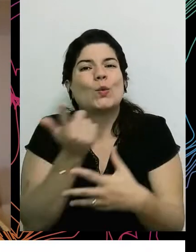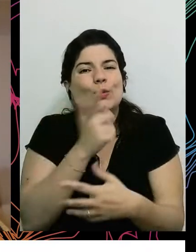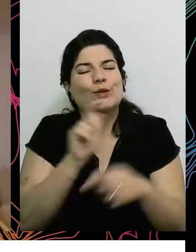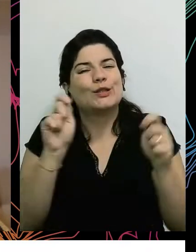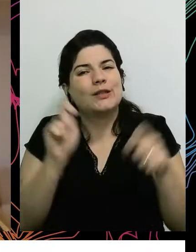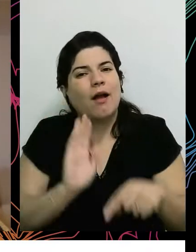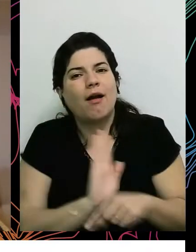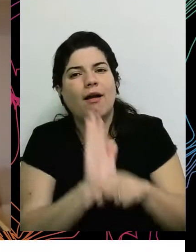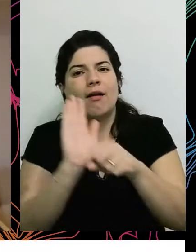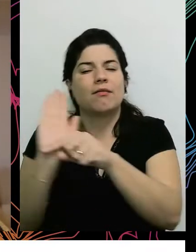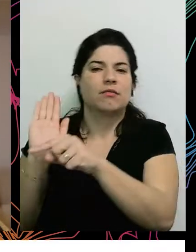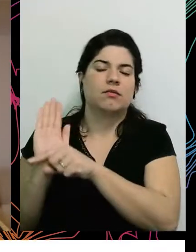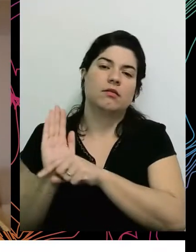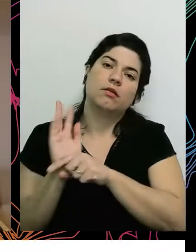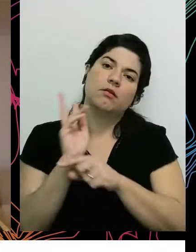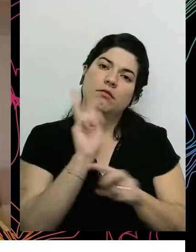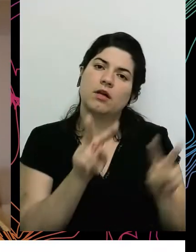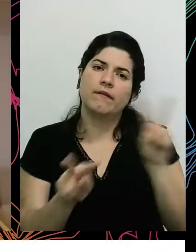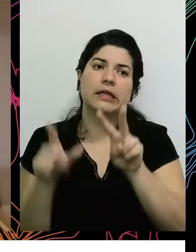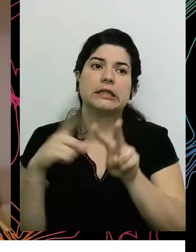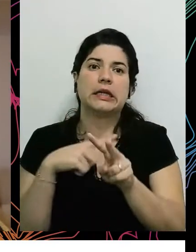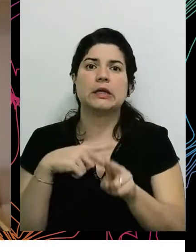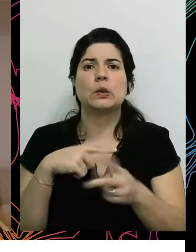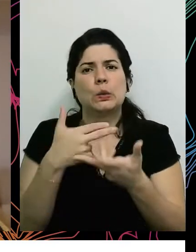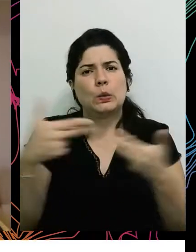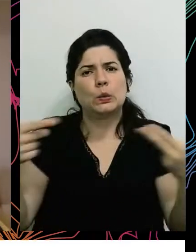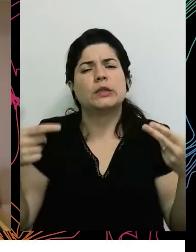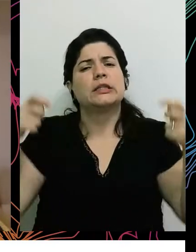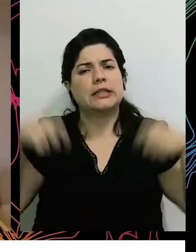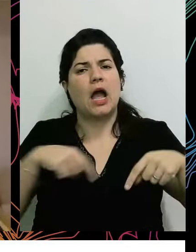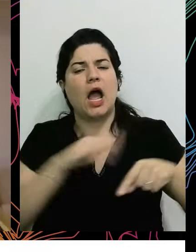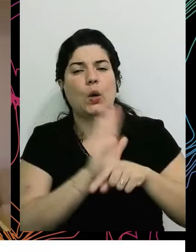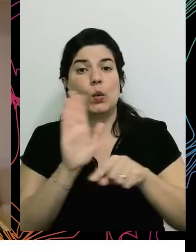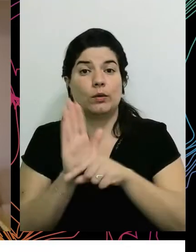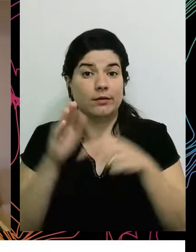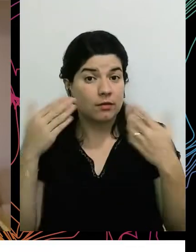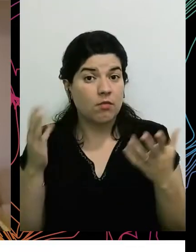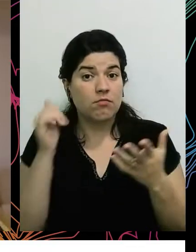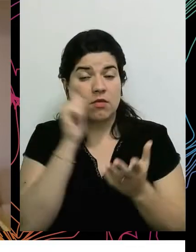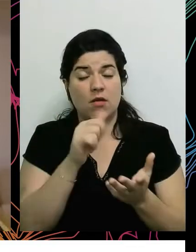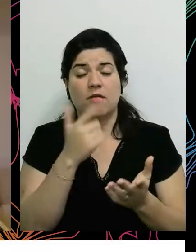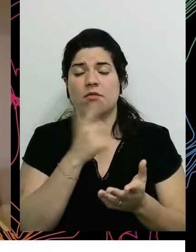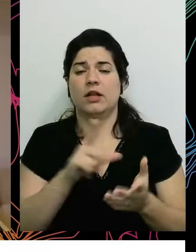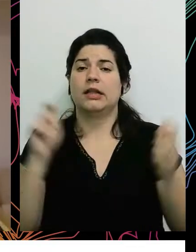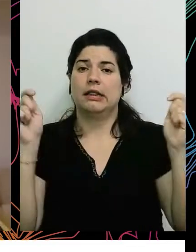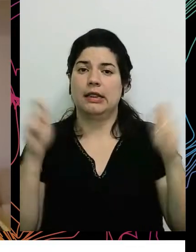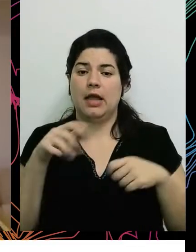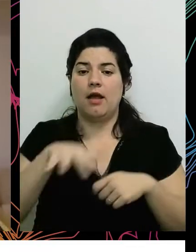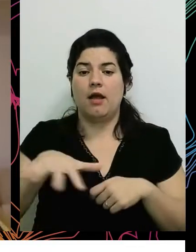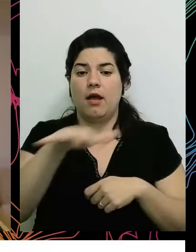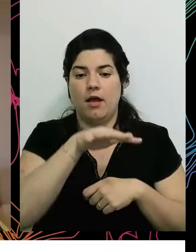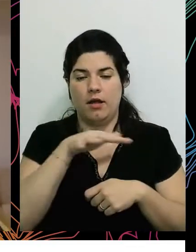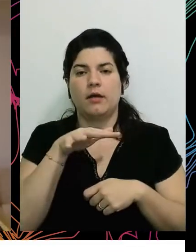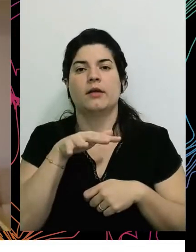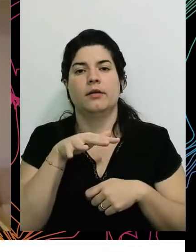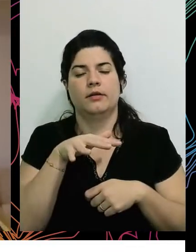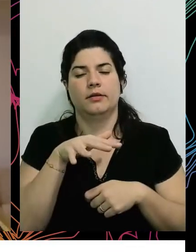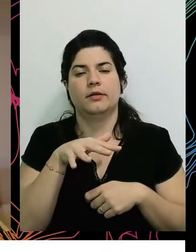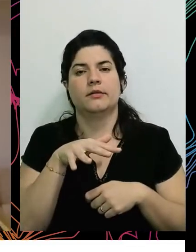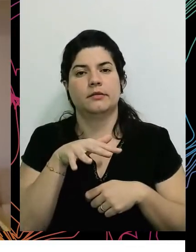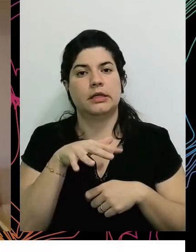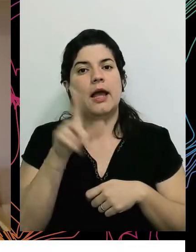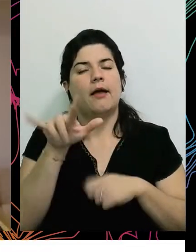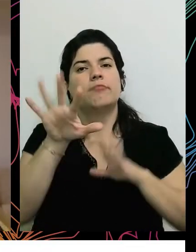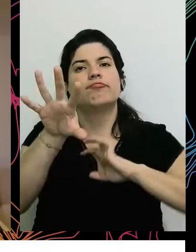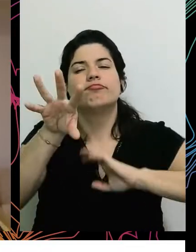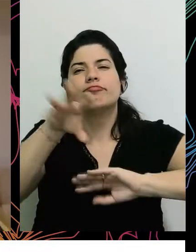percepção de riscos. Então, as mulheres trouxeram para esse ambiente a empatia